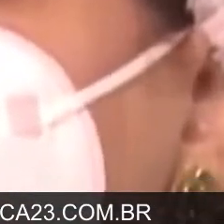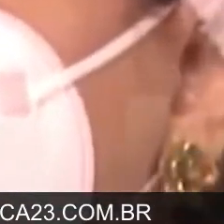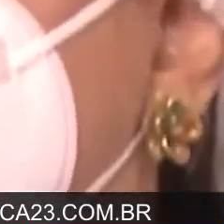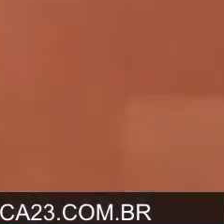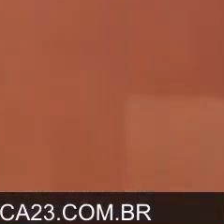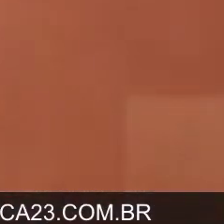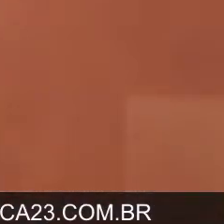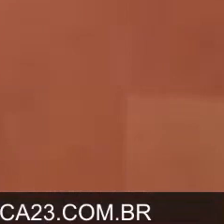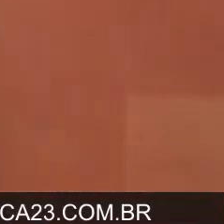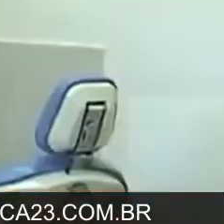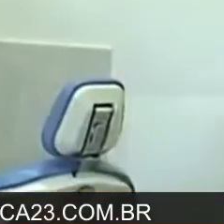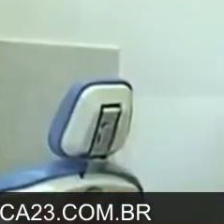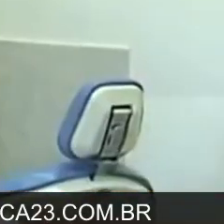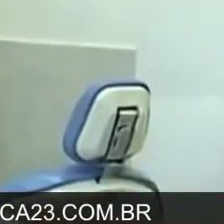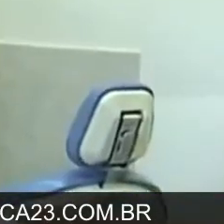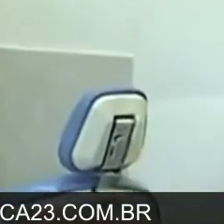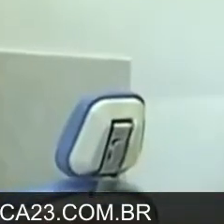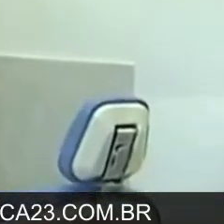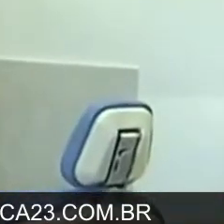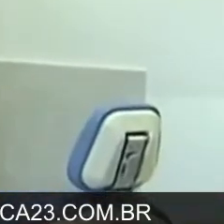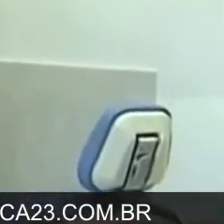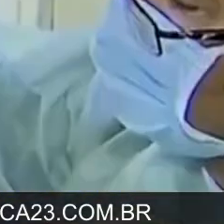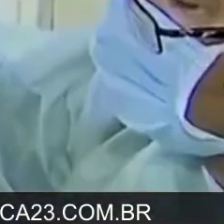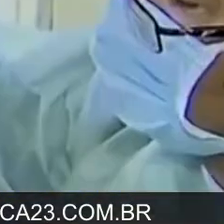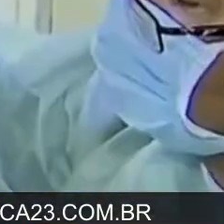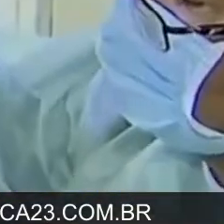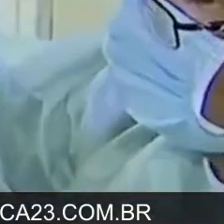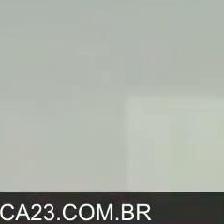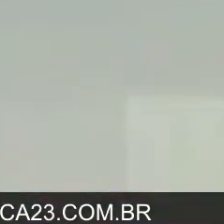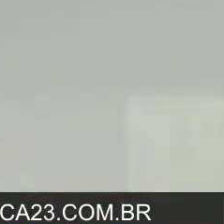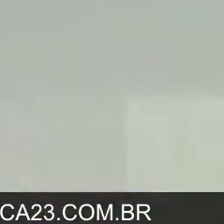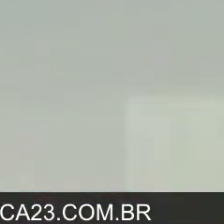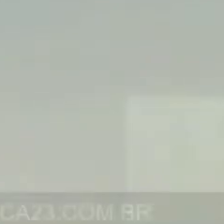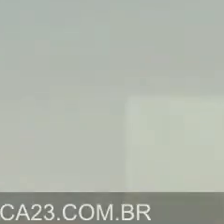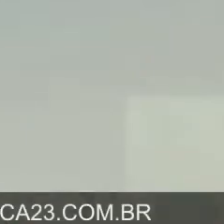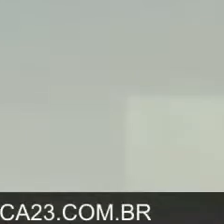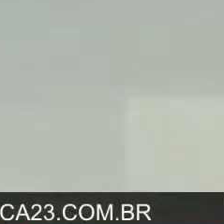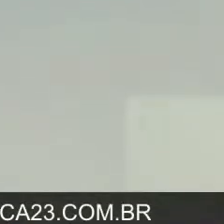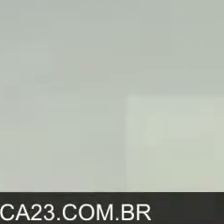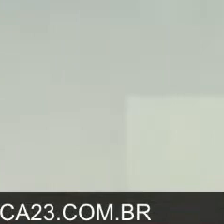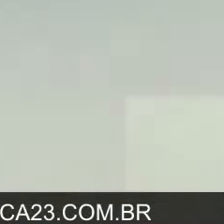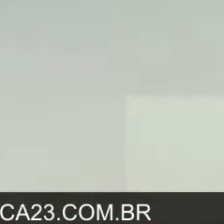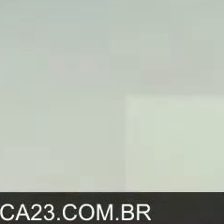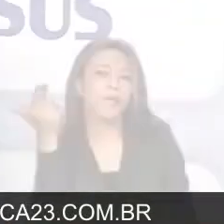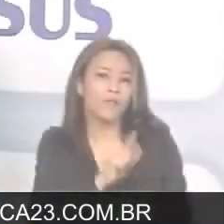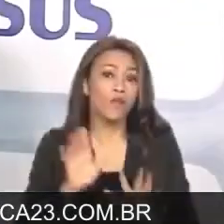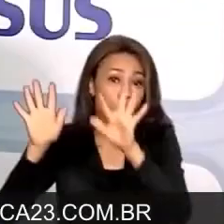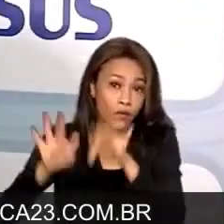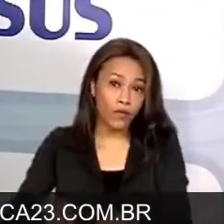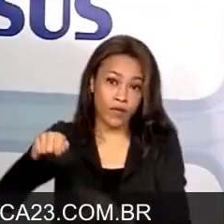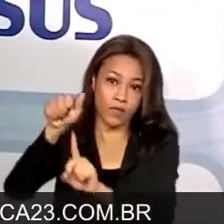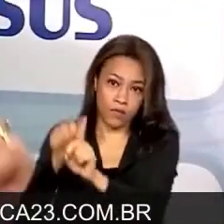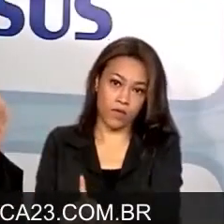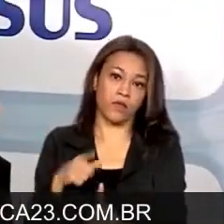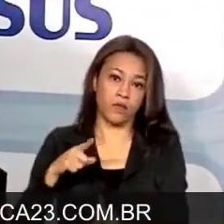da Covid-19. Aliás, tem reportagem especial sobre isso, joga na tela do JR23, vamos acompanhar. Segundo